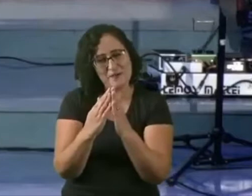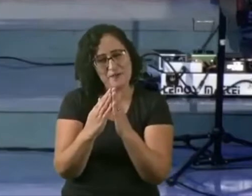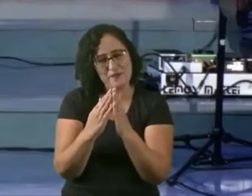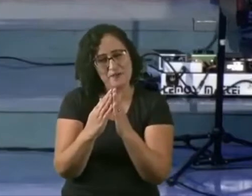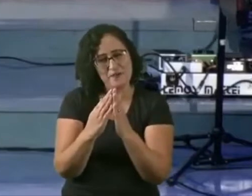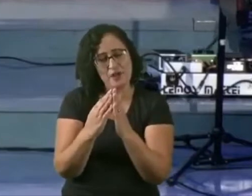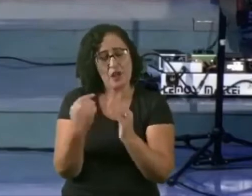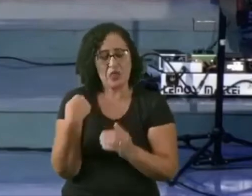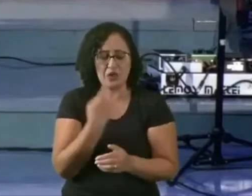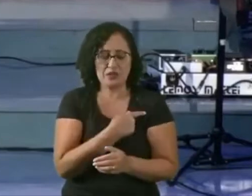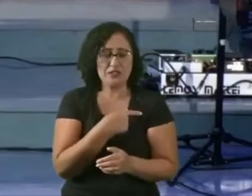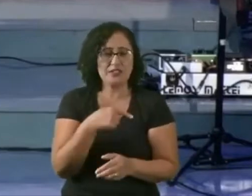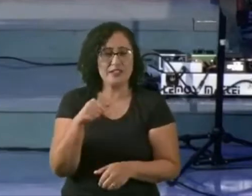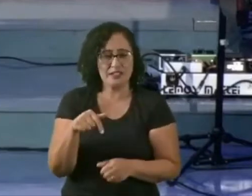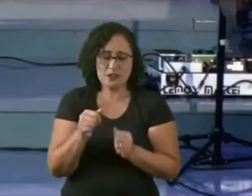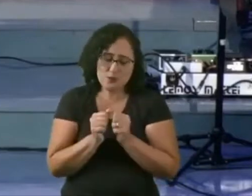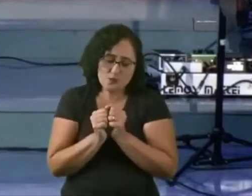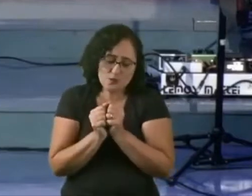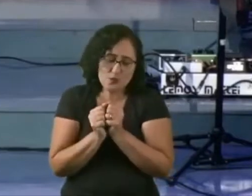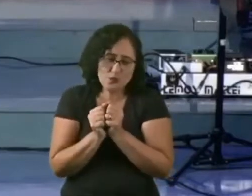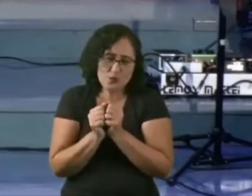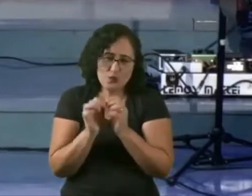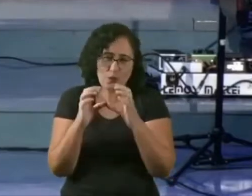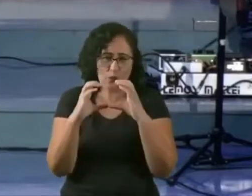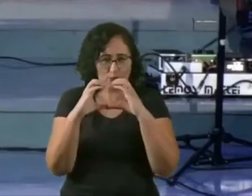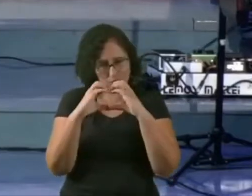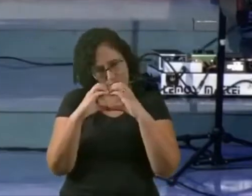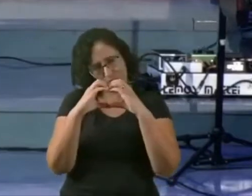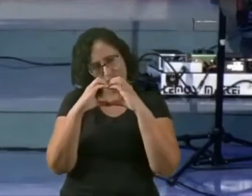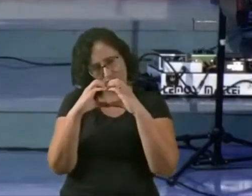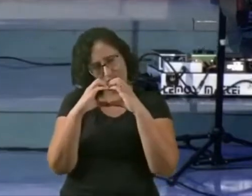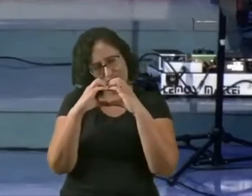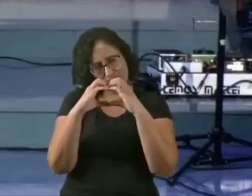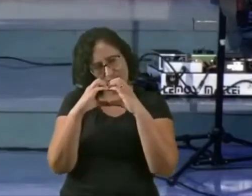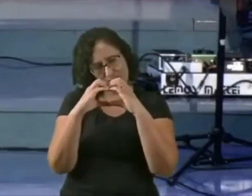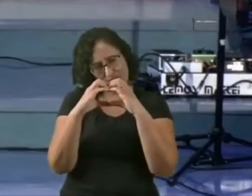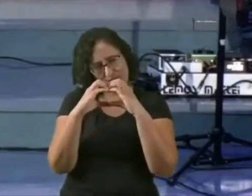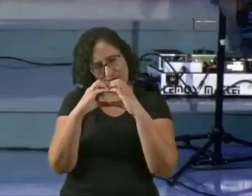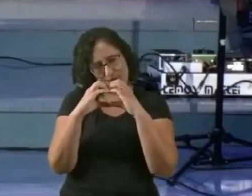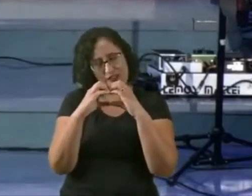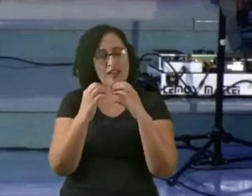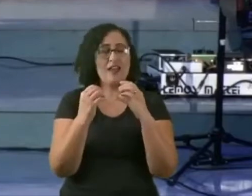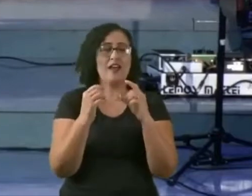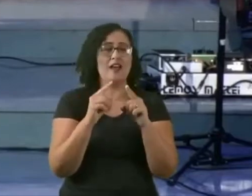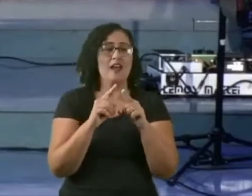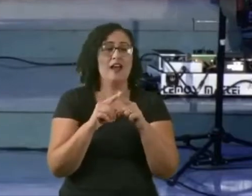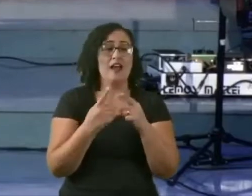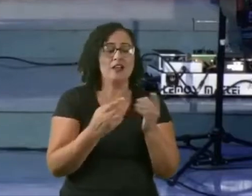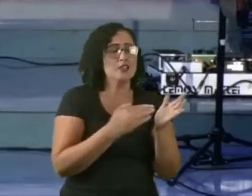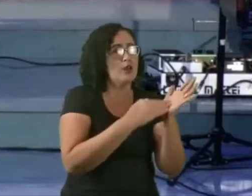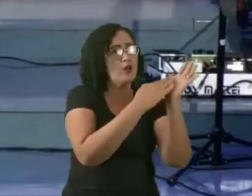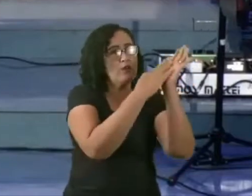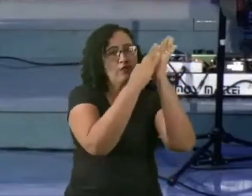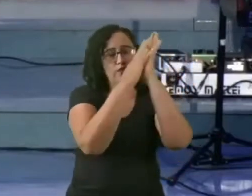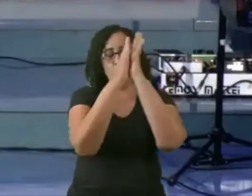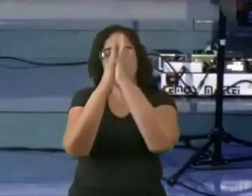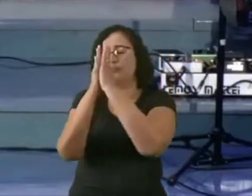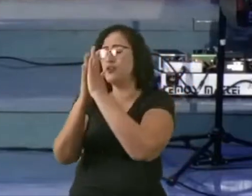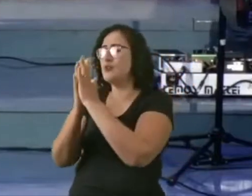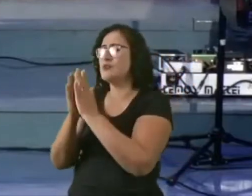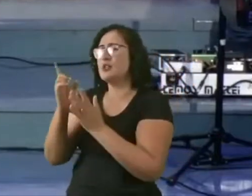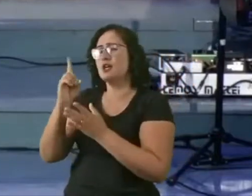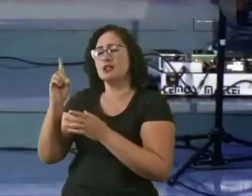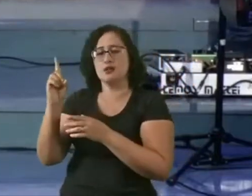um coraçãozinho para vocês também. Mas louvamos a Deus pela essa galera que tem trabalhado de forma incansável desde o início da